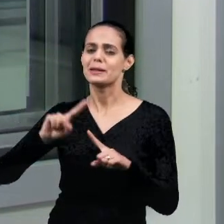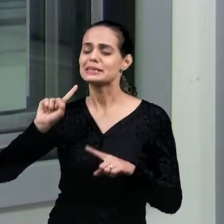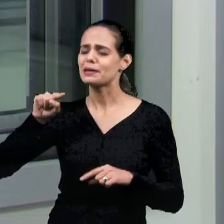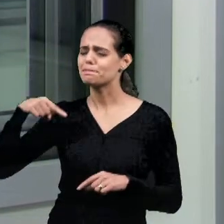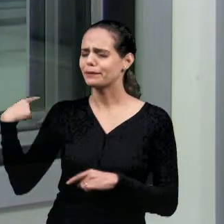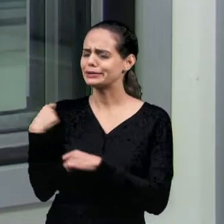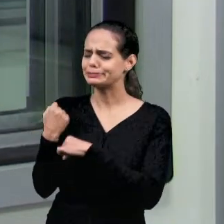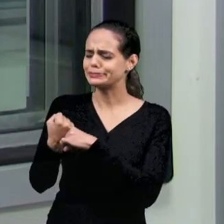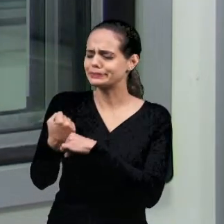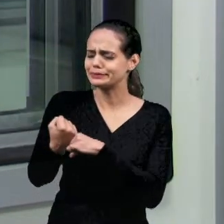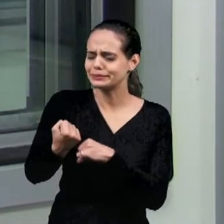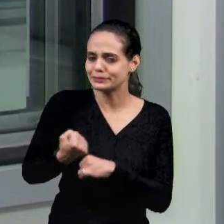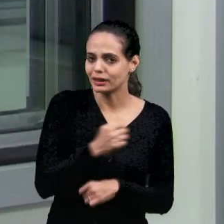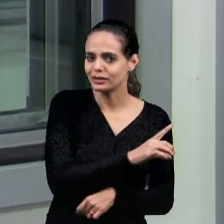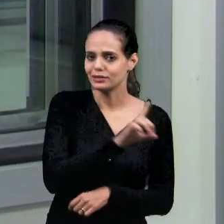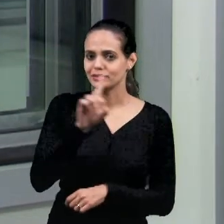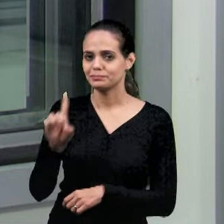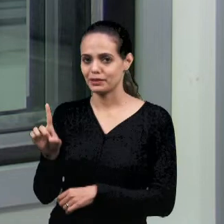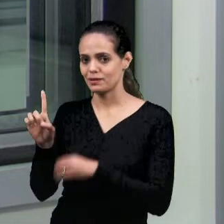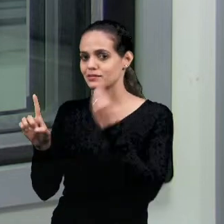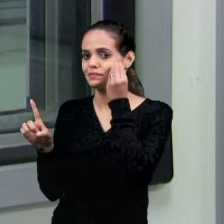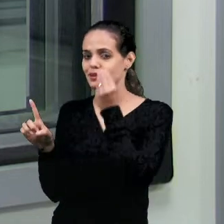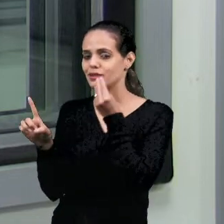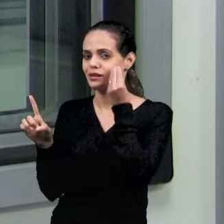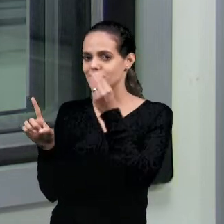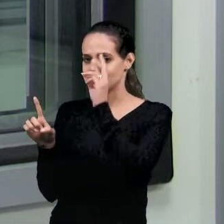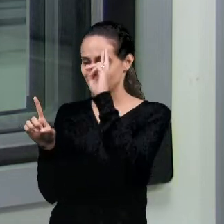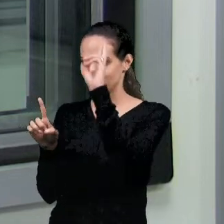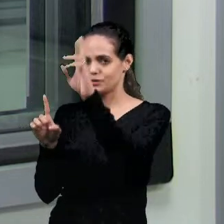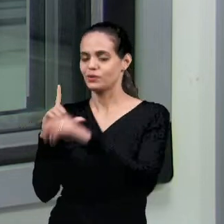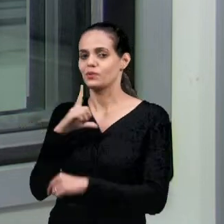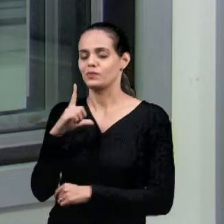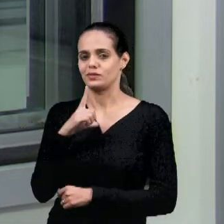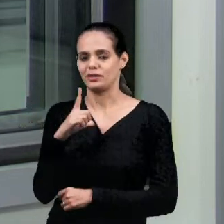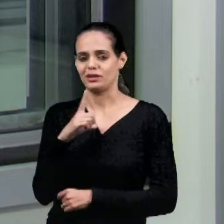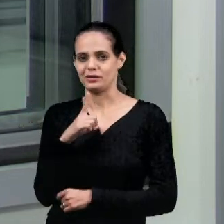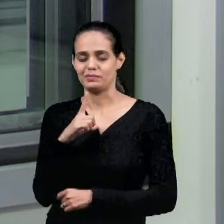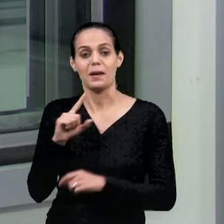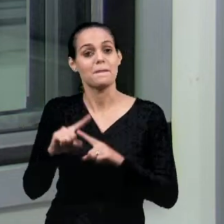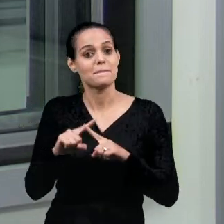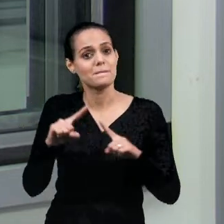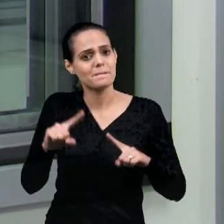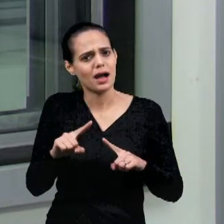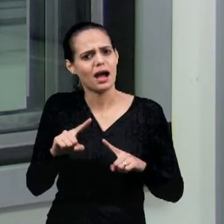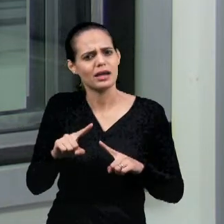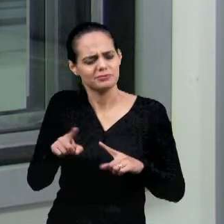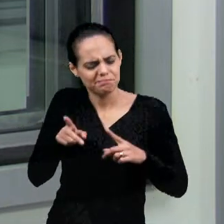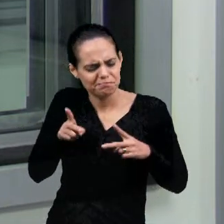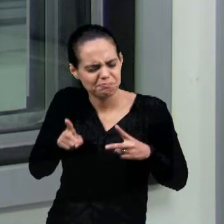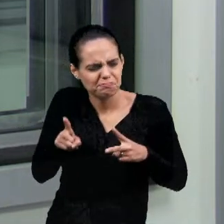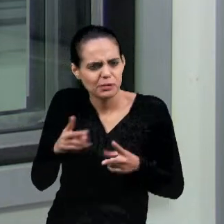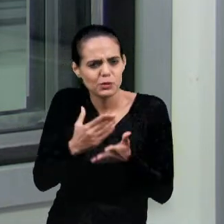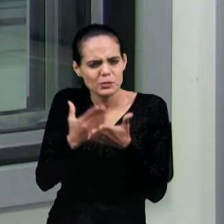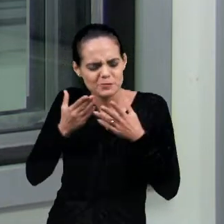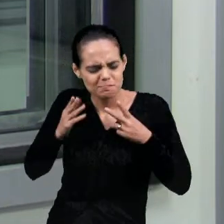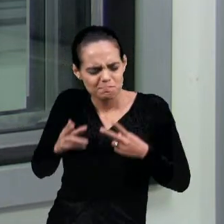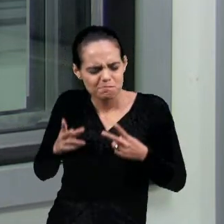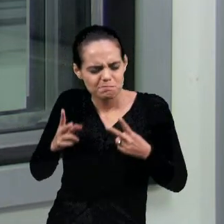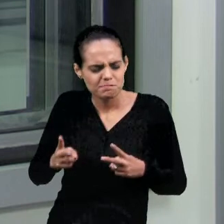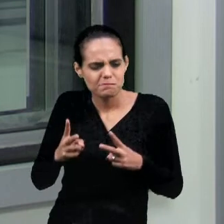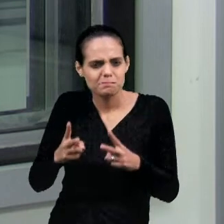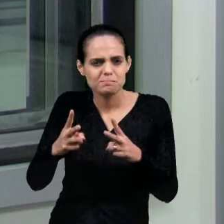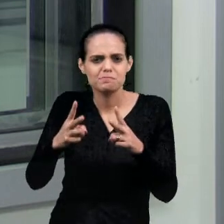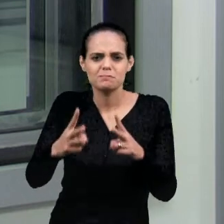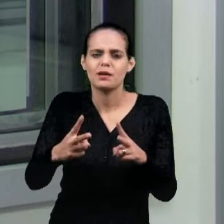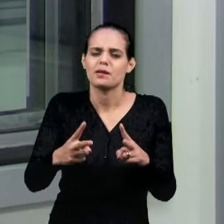a experiência dele, veio. Mas desde o início nos incentivou muito, né? Ele tinha assim, ele falou uma vez comigo quando eu